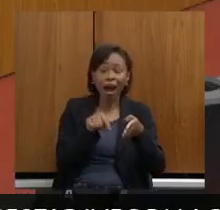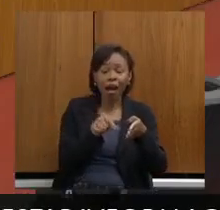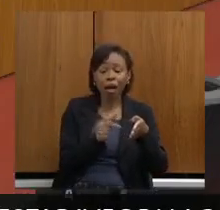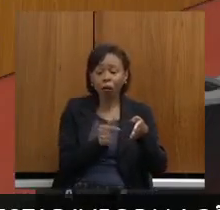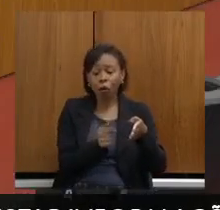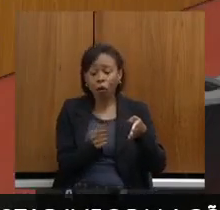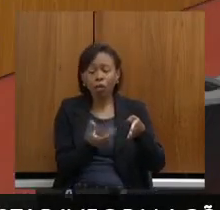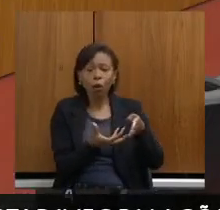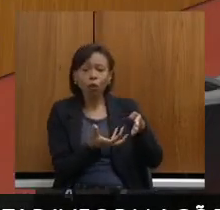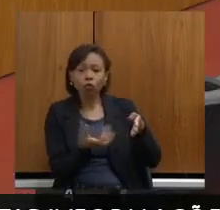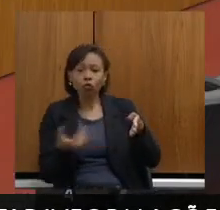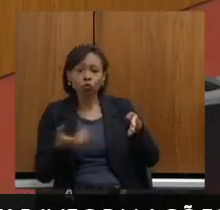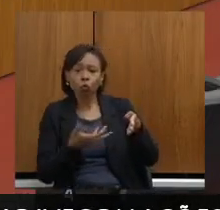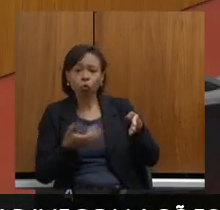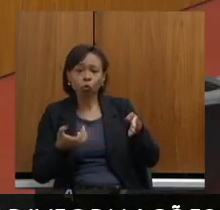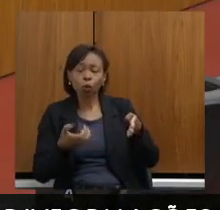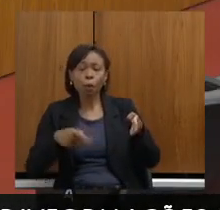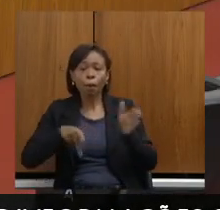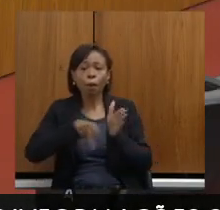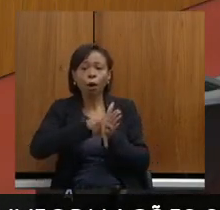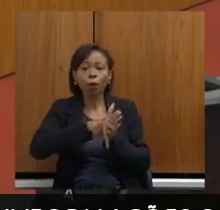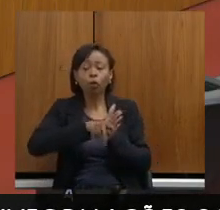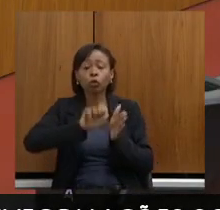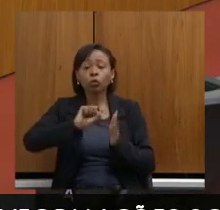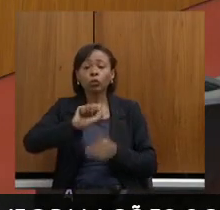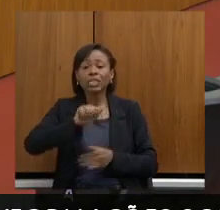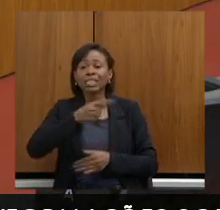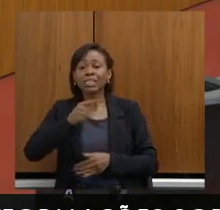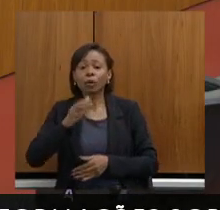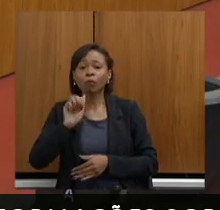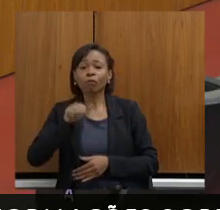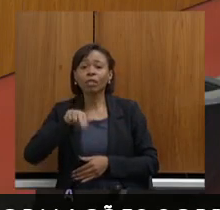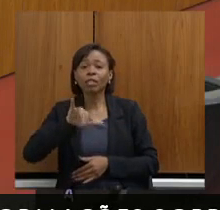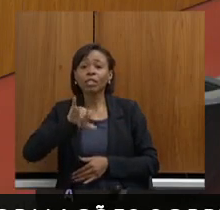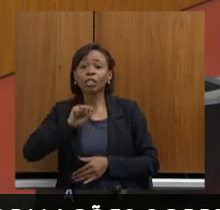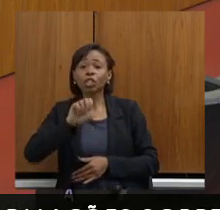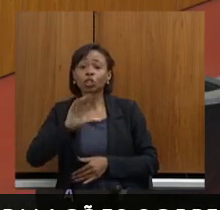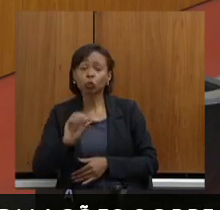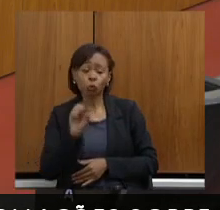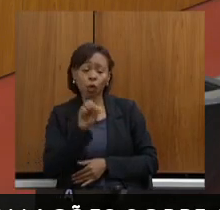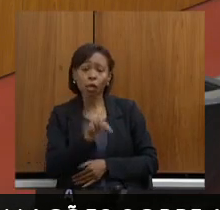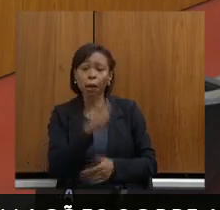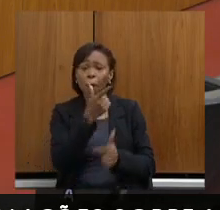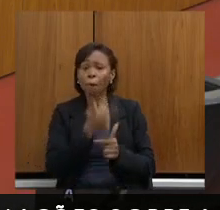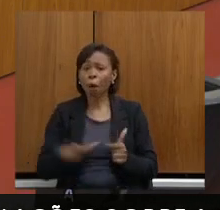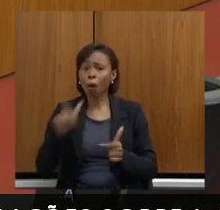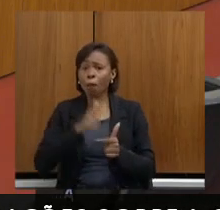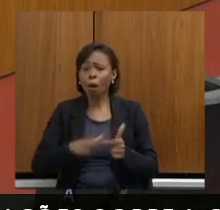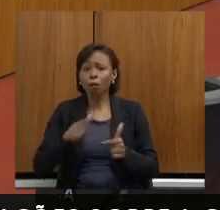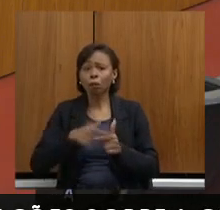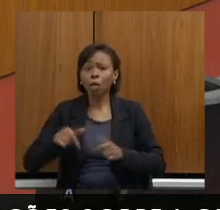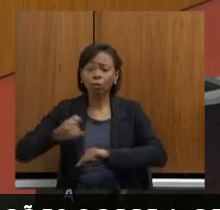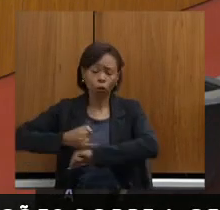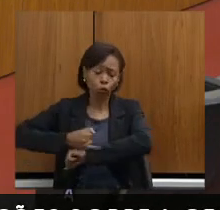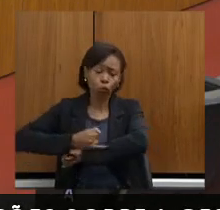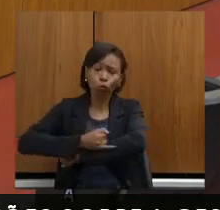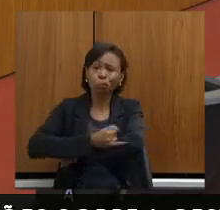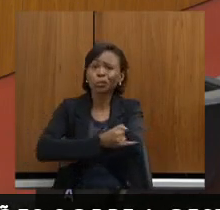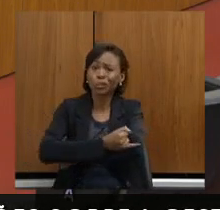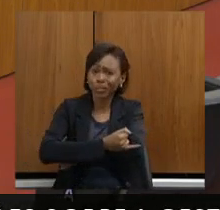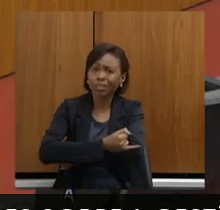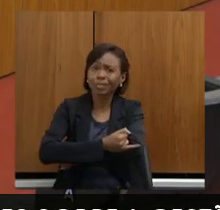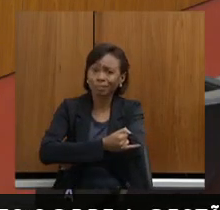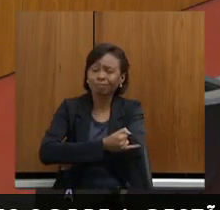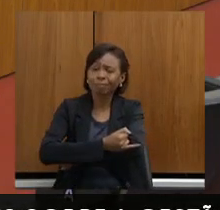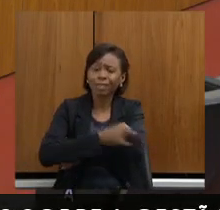para poder ir para os canais secundários e terciários ele está com problemas de infraestrutura precisando